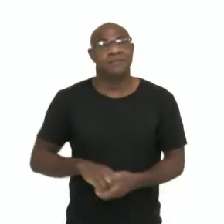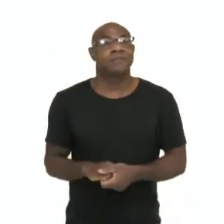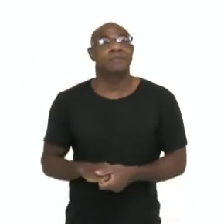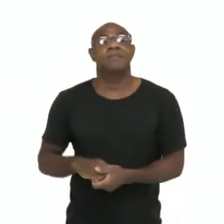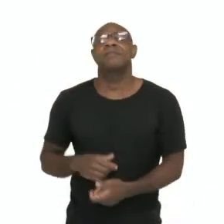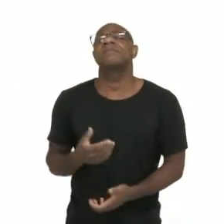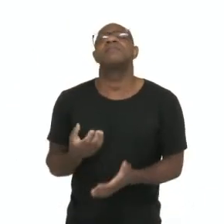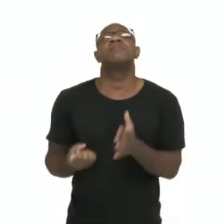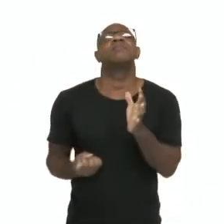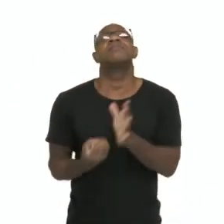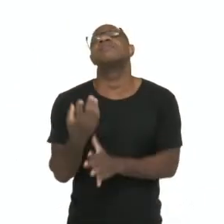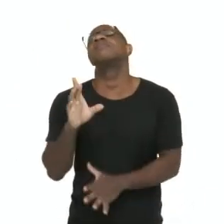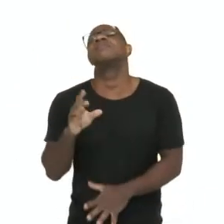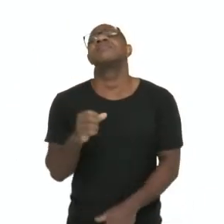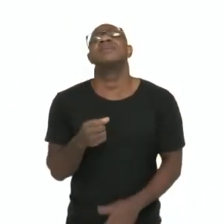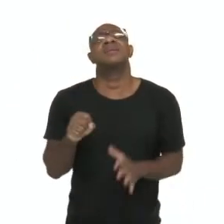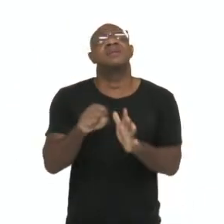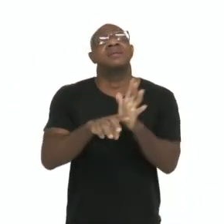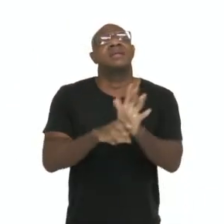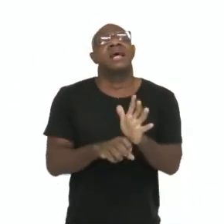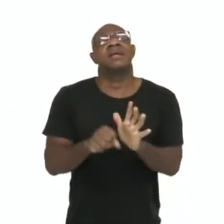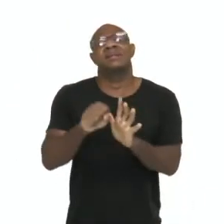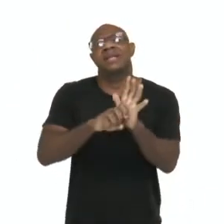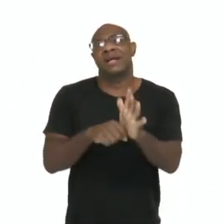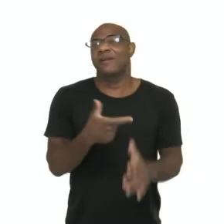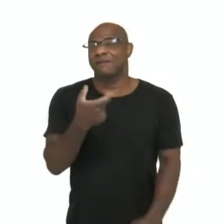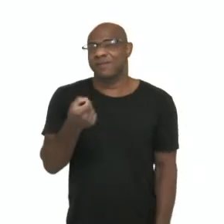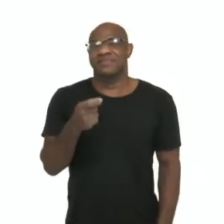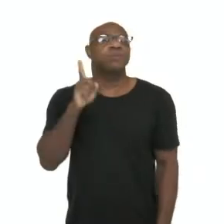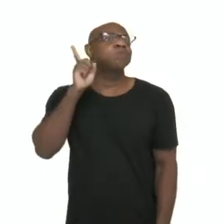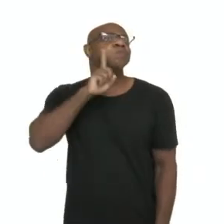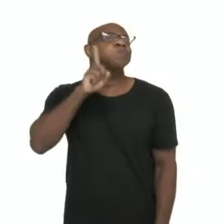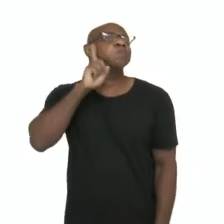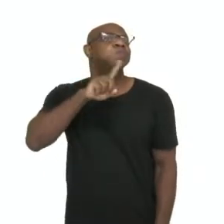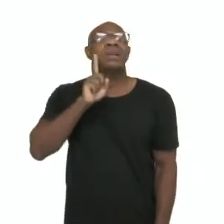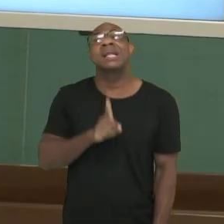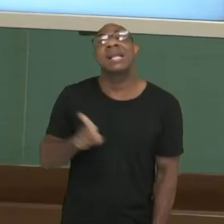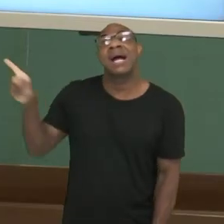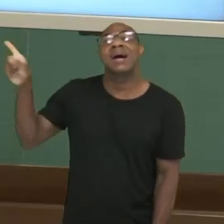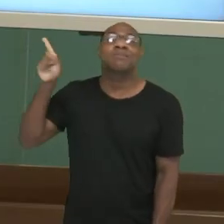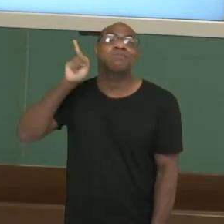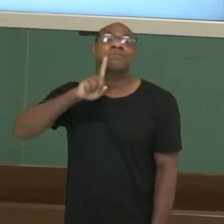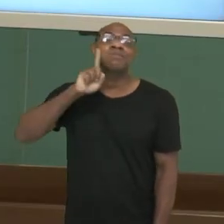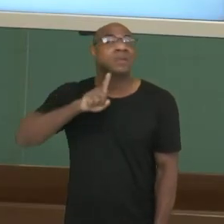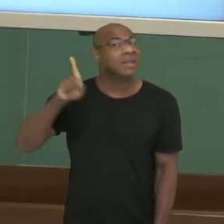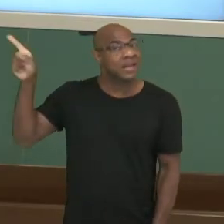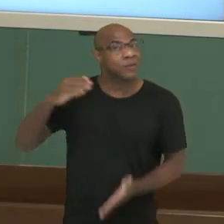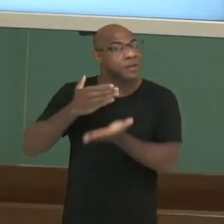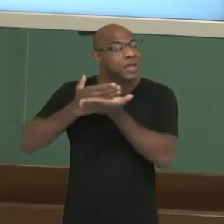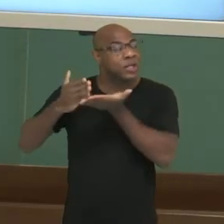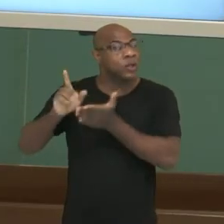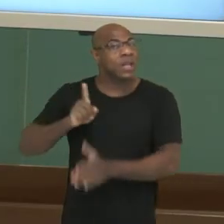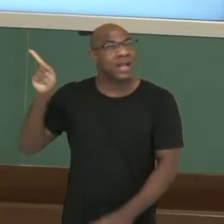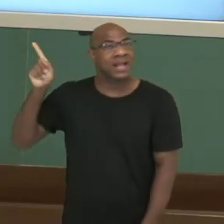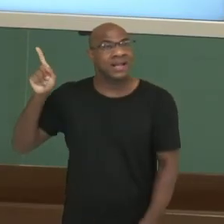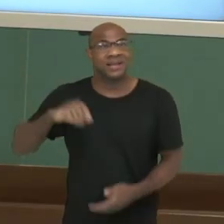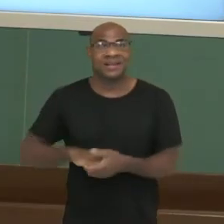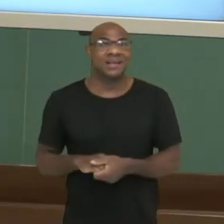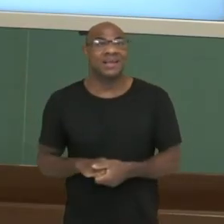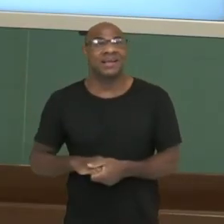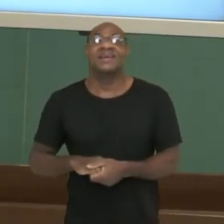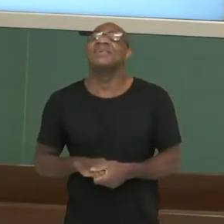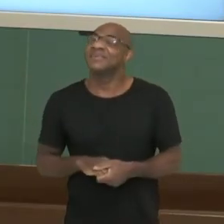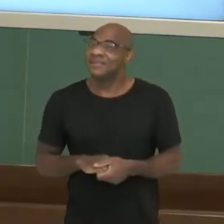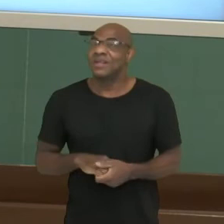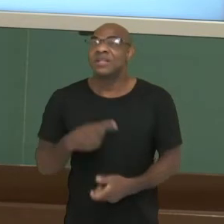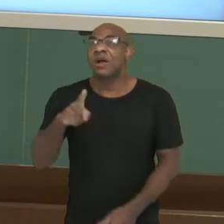na década de 20 nos Estados Unidos, tá bom para você? Na década de 20. De repente o teu bisavô não tinha nem nascido ainda,